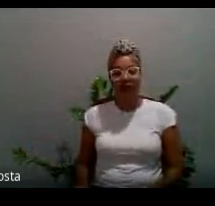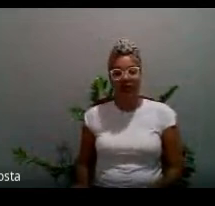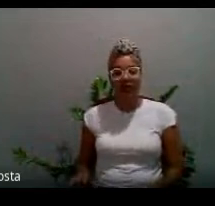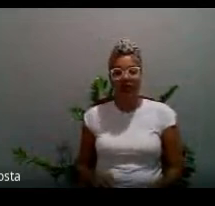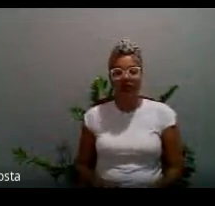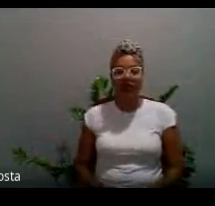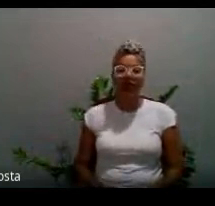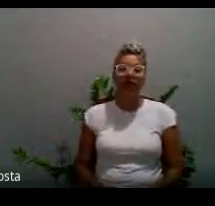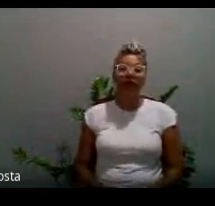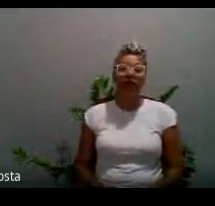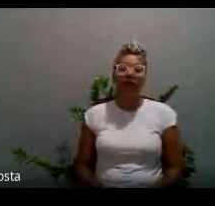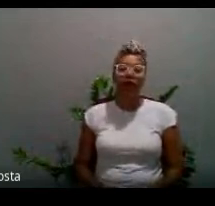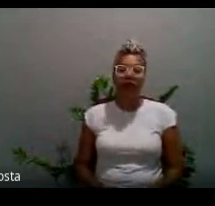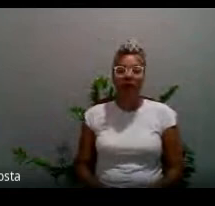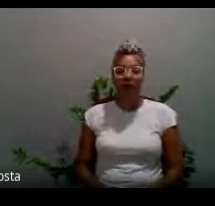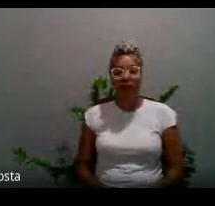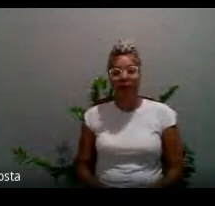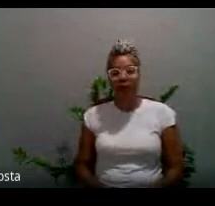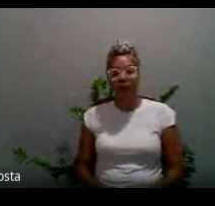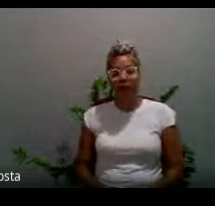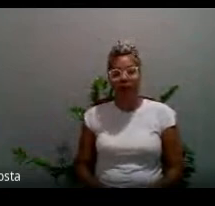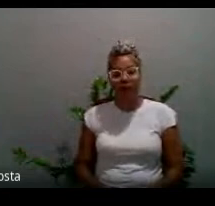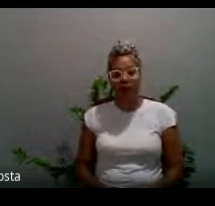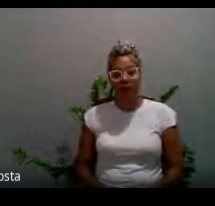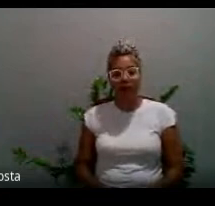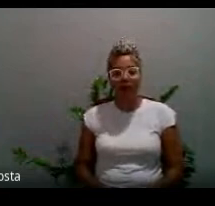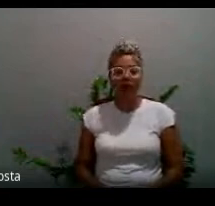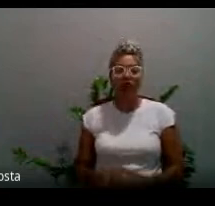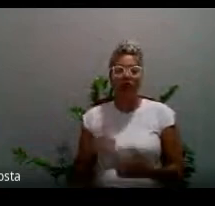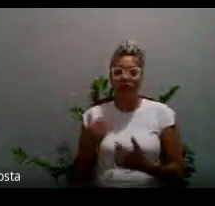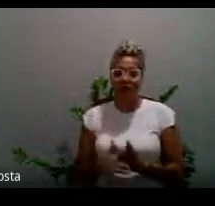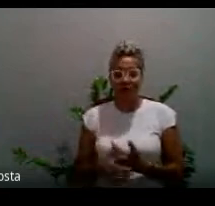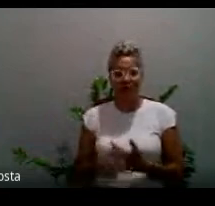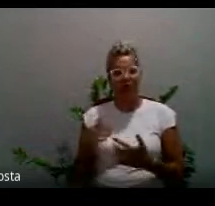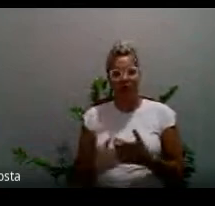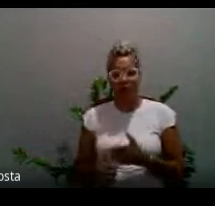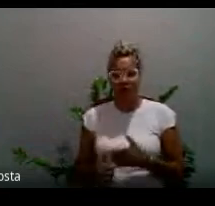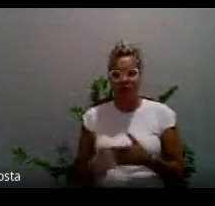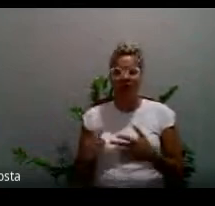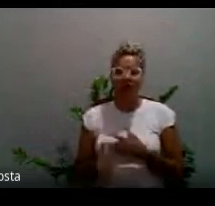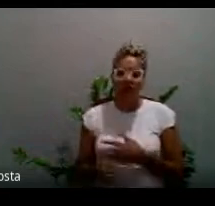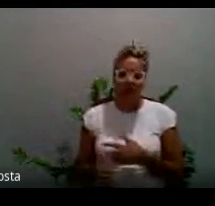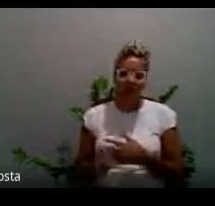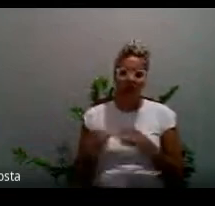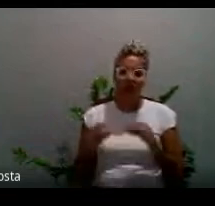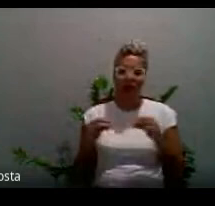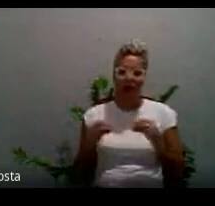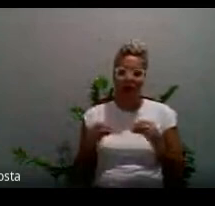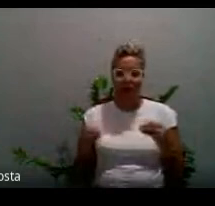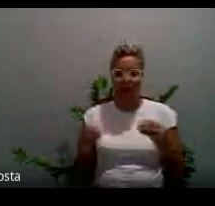dessas análises, né, eu elaborei também um plano de comunicação, onde itens como tipografia, iconografia e plano de